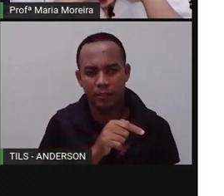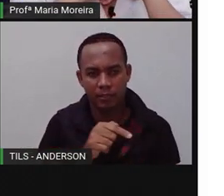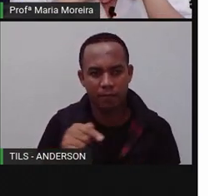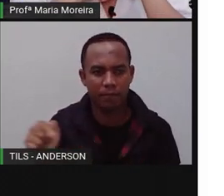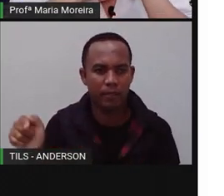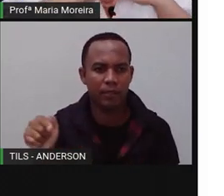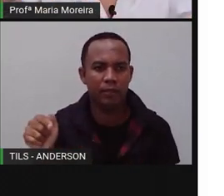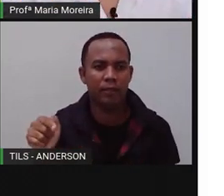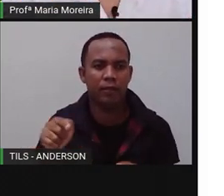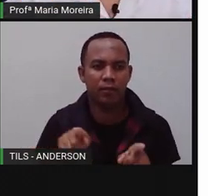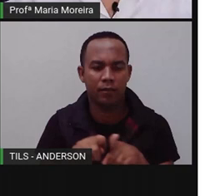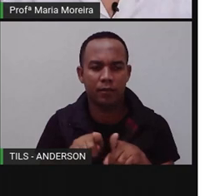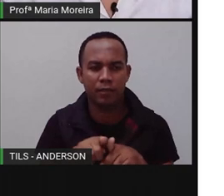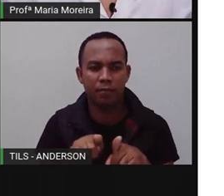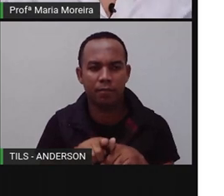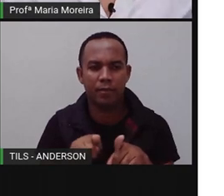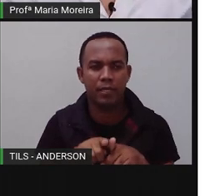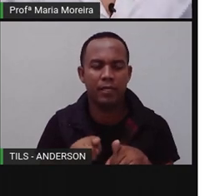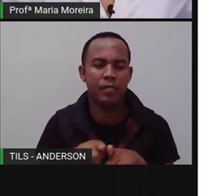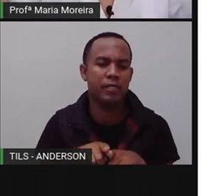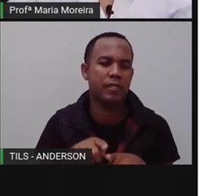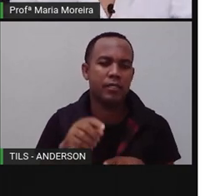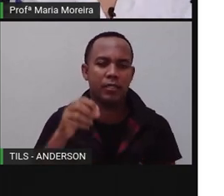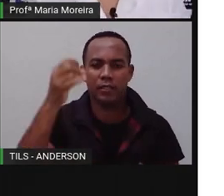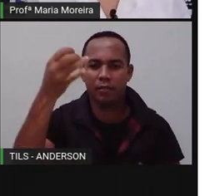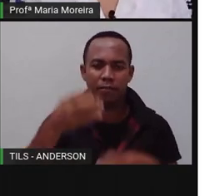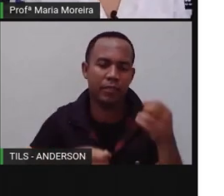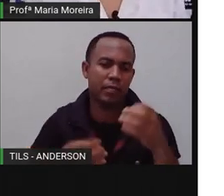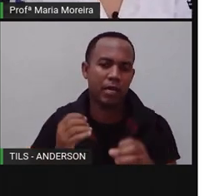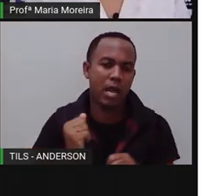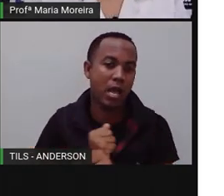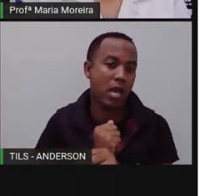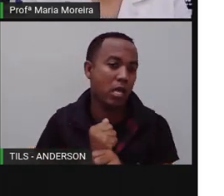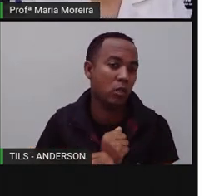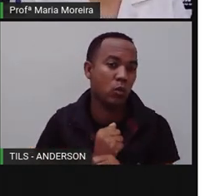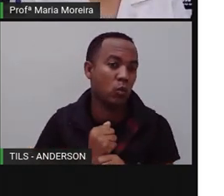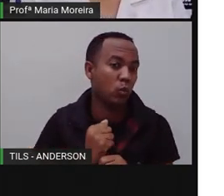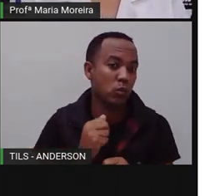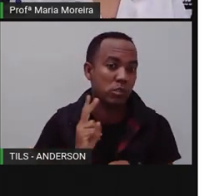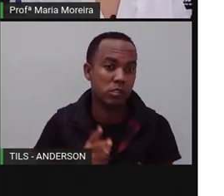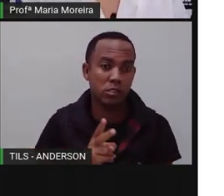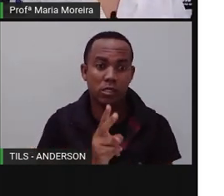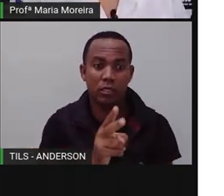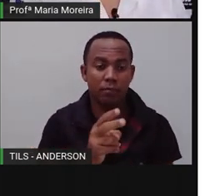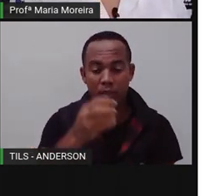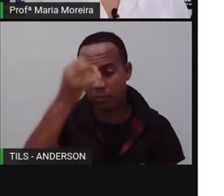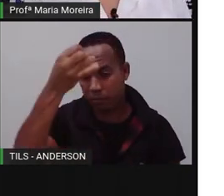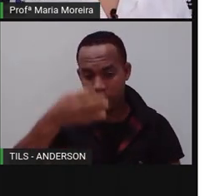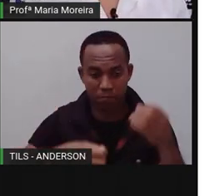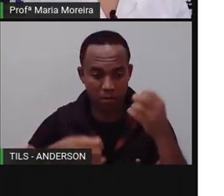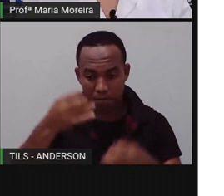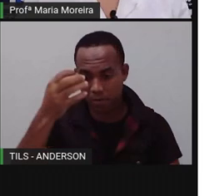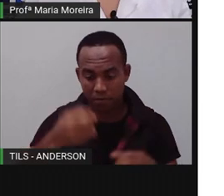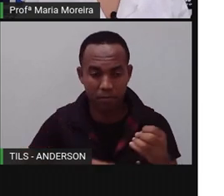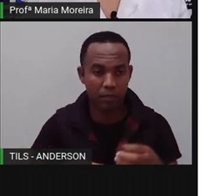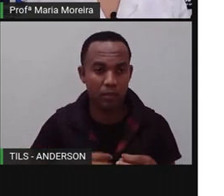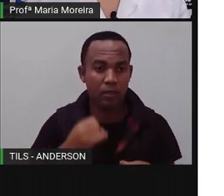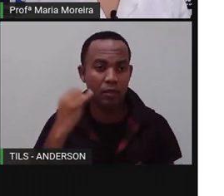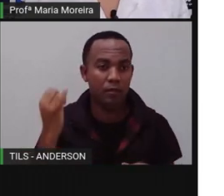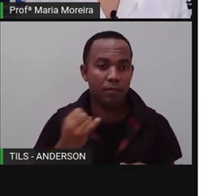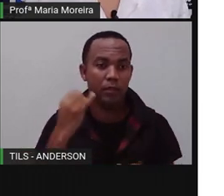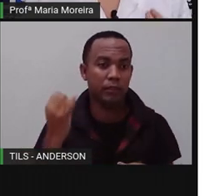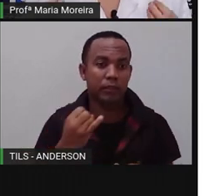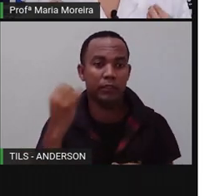gente pudesse, poderia falar aqui sobre um mês inteiro, um ano inteiro e ainda assim a gente teria história para contar. Porque ela é muito